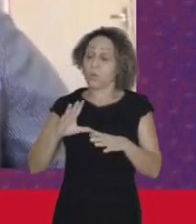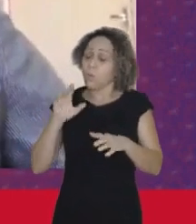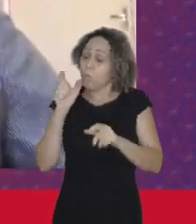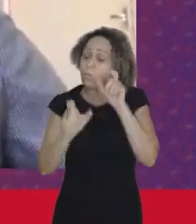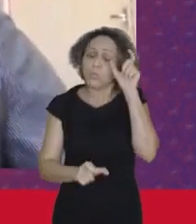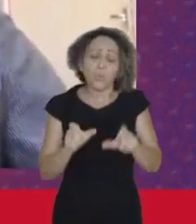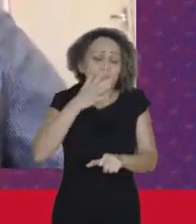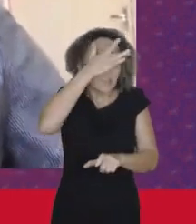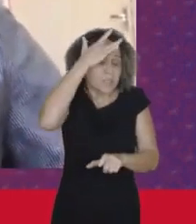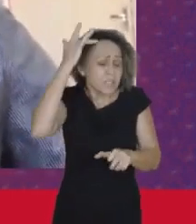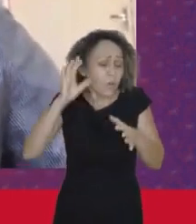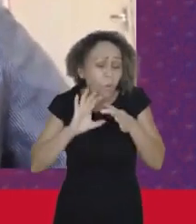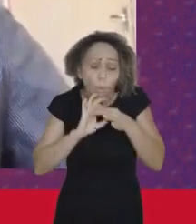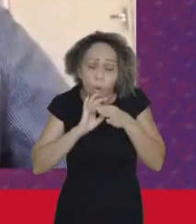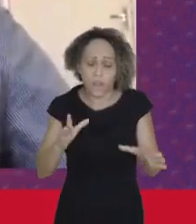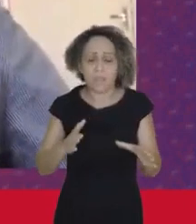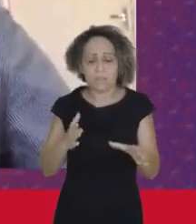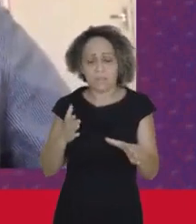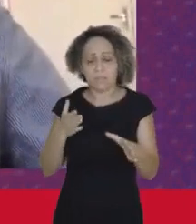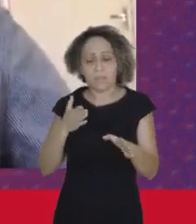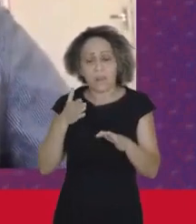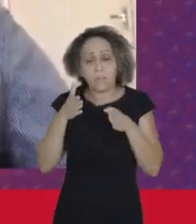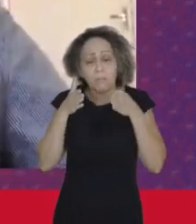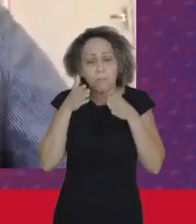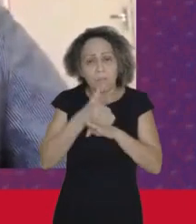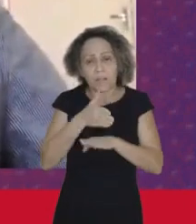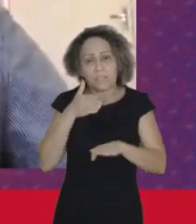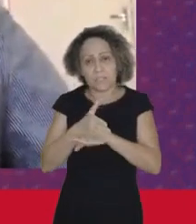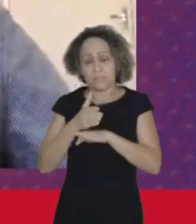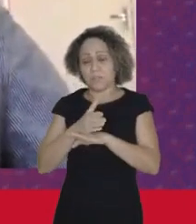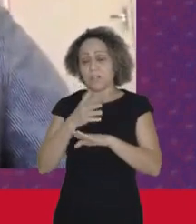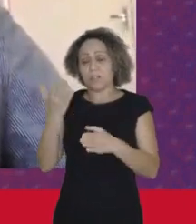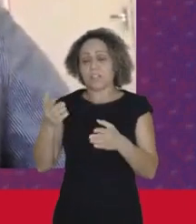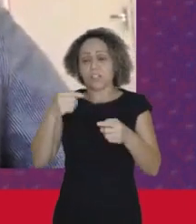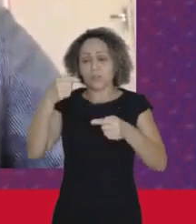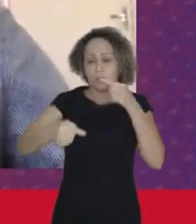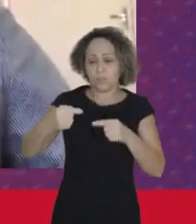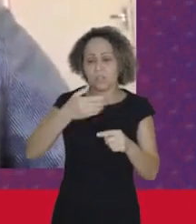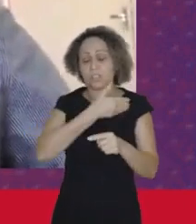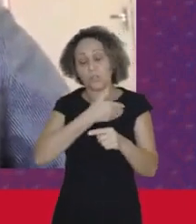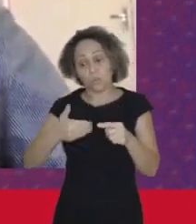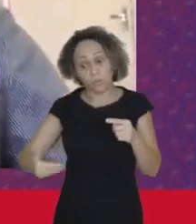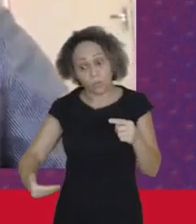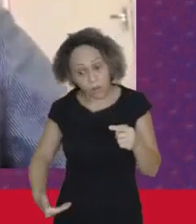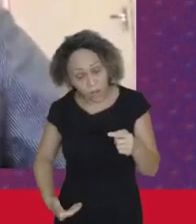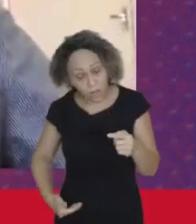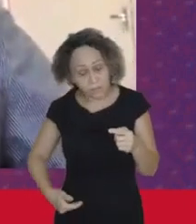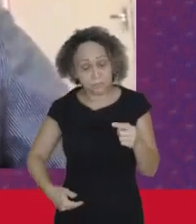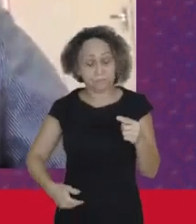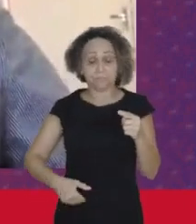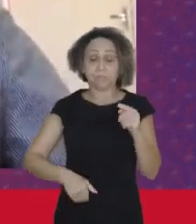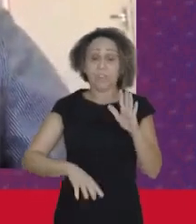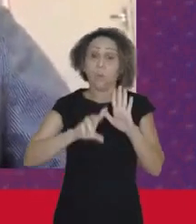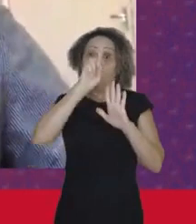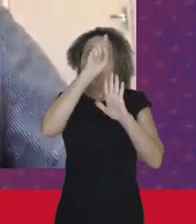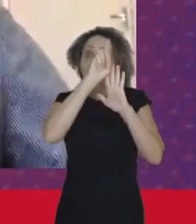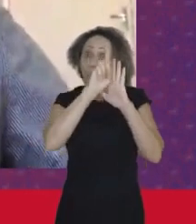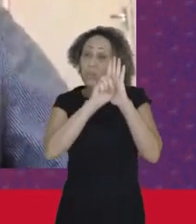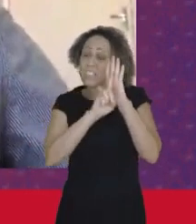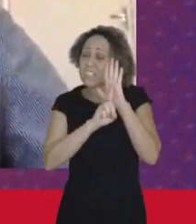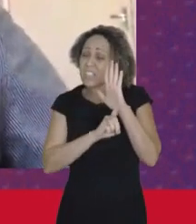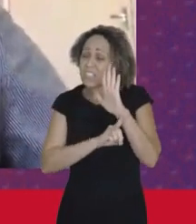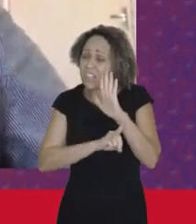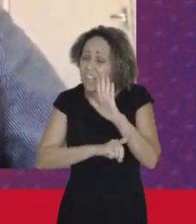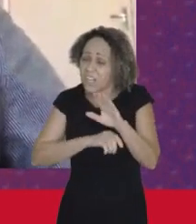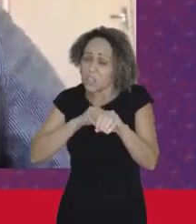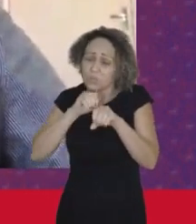e serem votadas. Os direitos difusos dizem respeito a toda a humanidade,